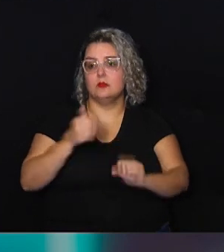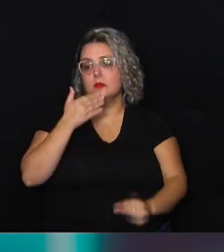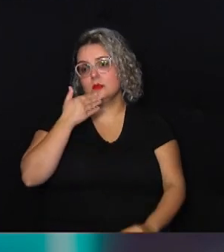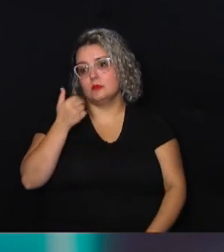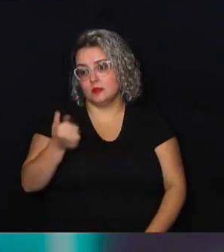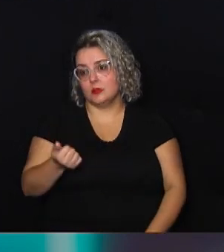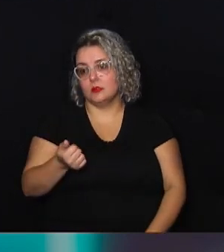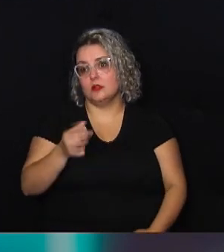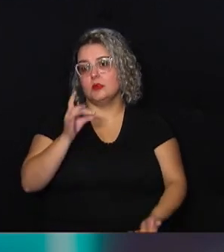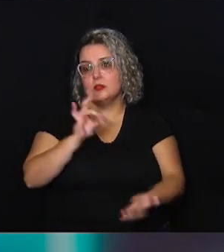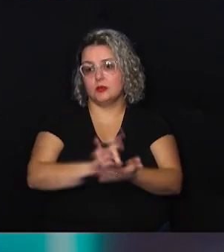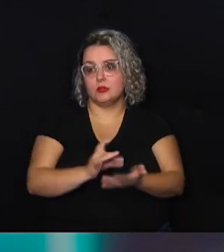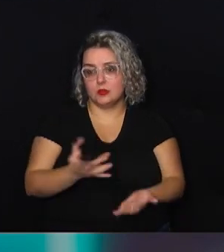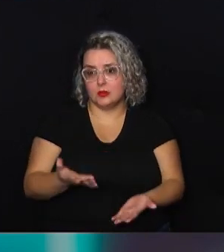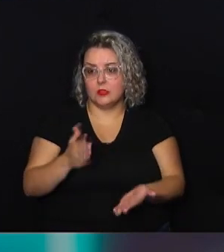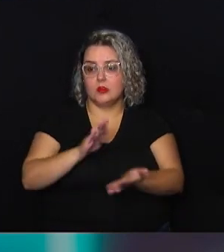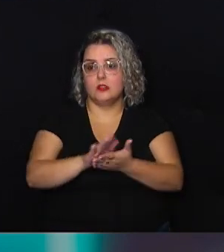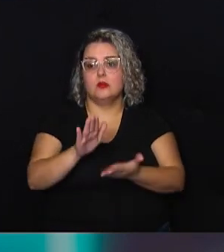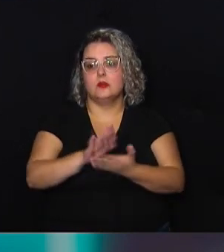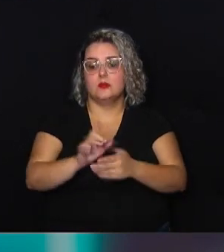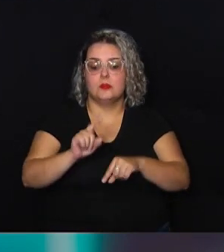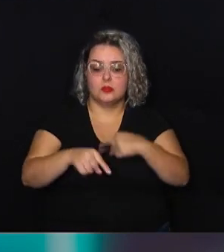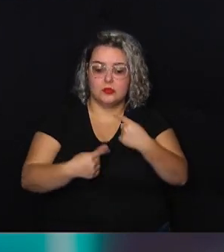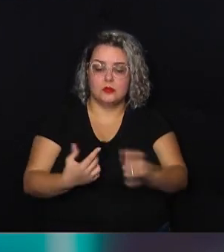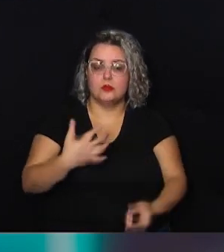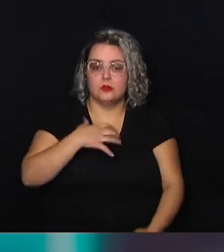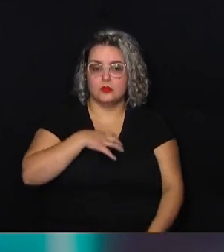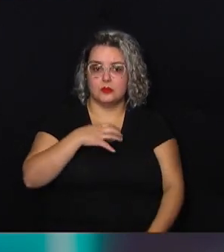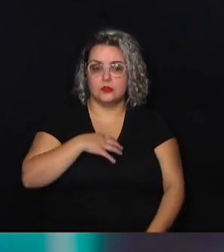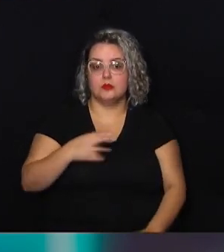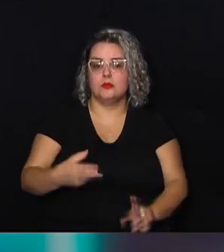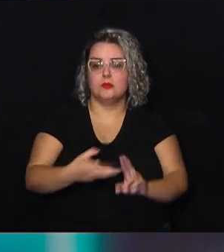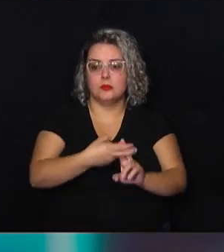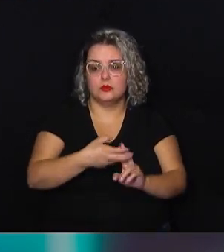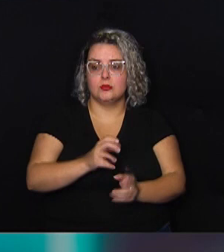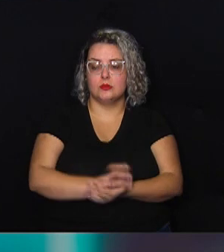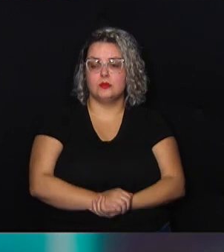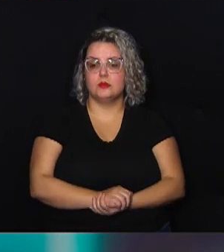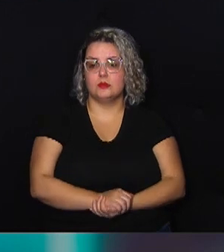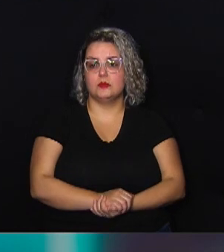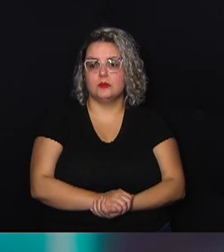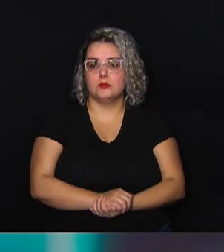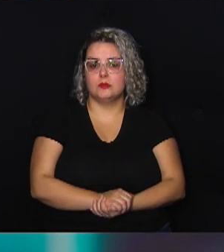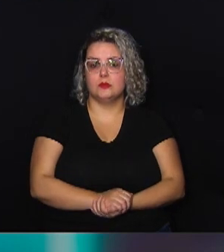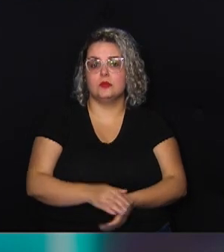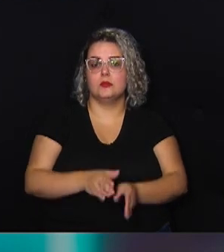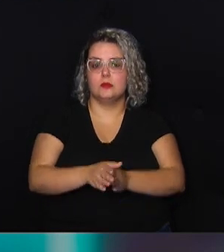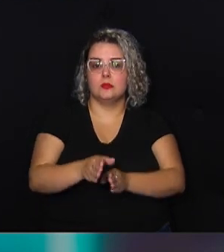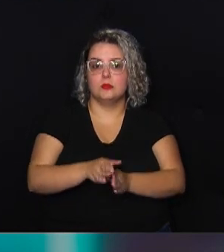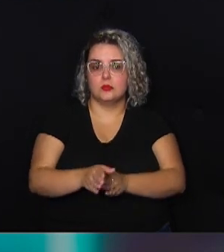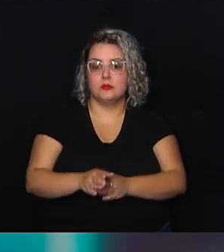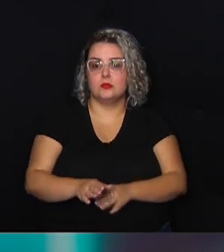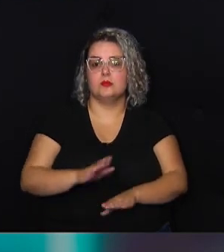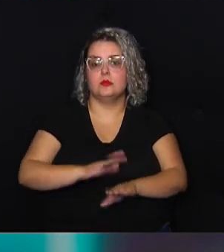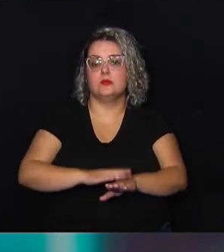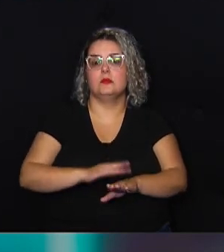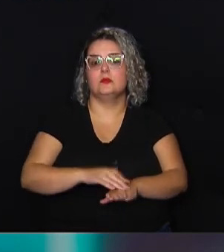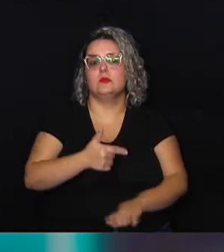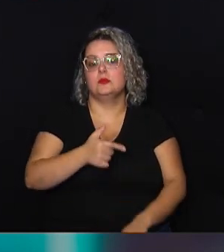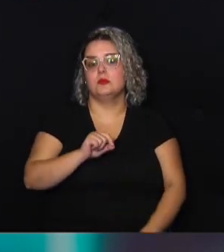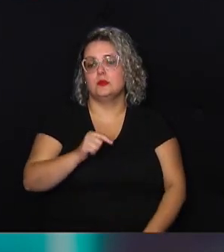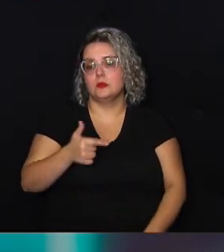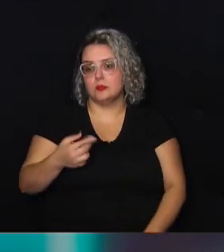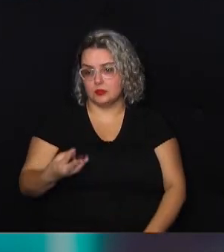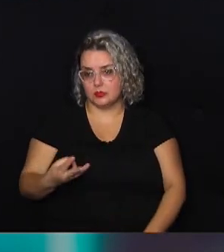o custeio das outras esferas no nosso SUS. Como recomendações para o exercício de 2023,